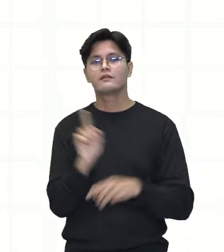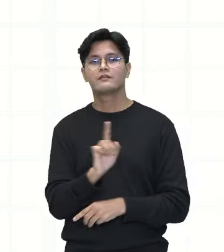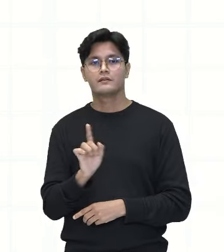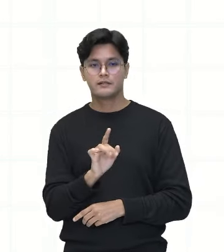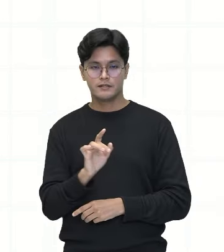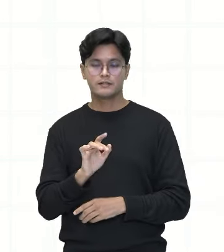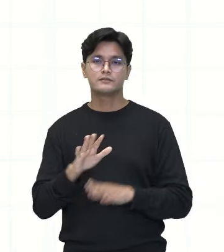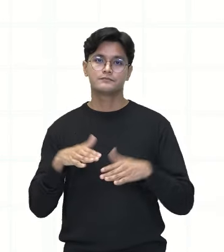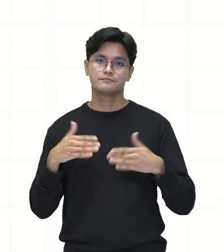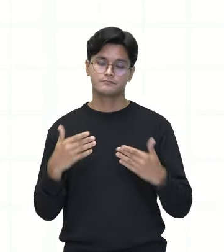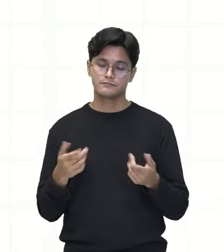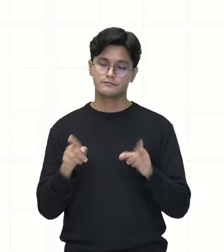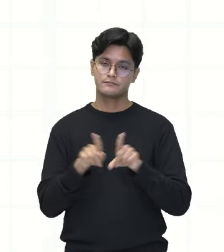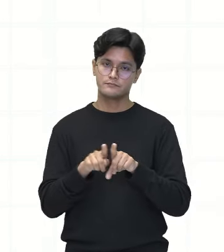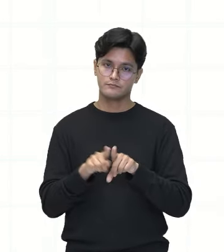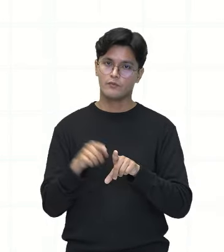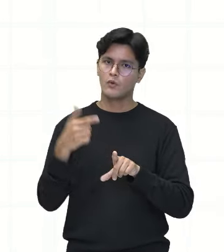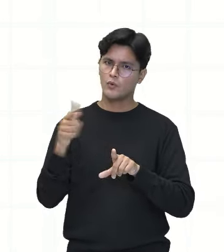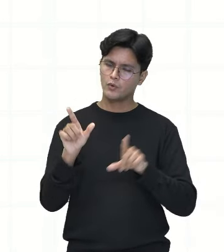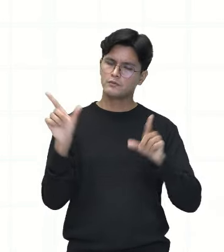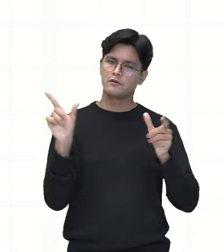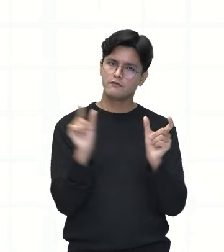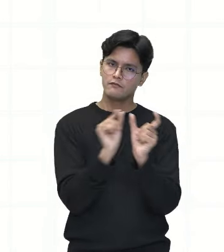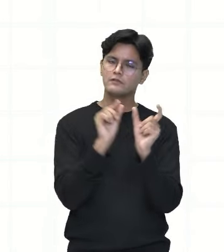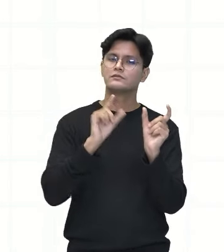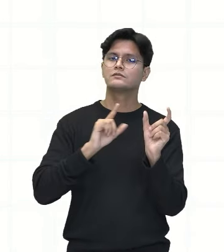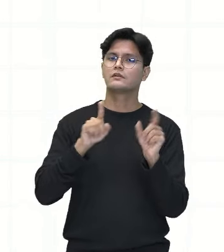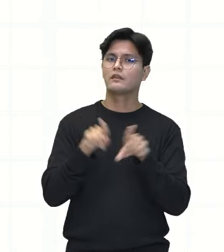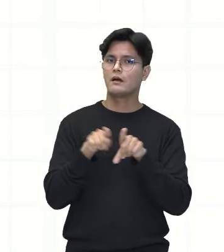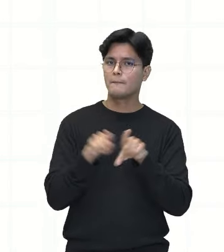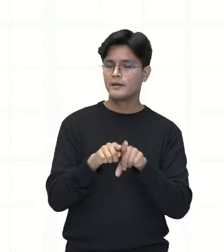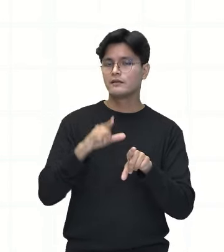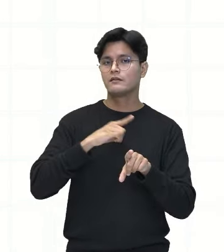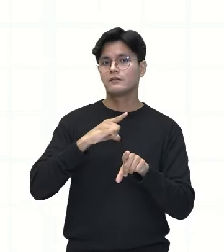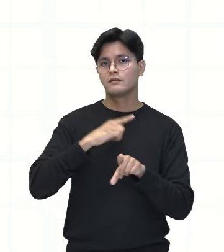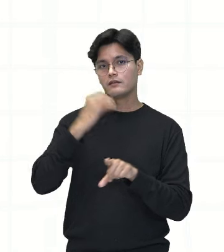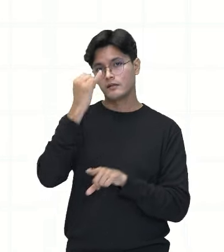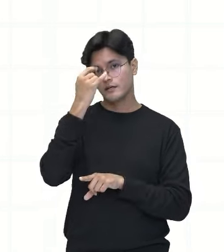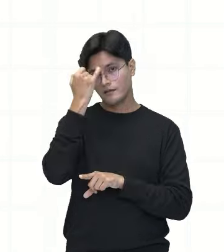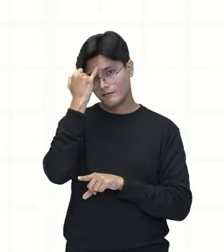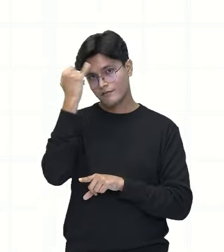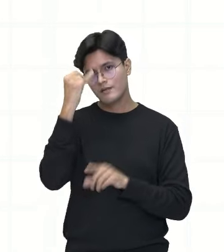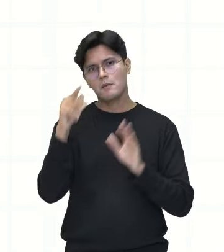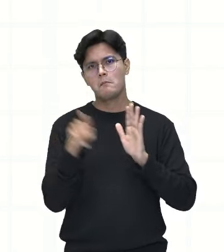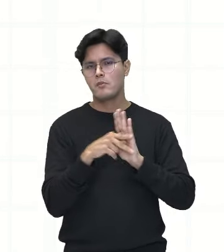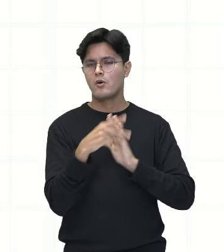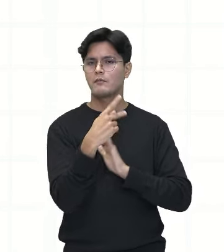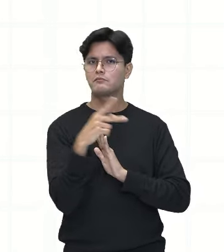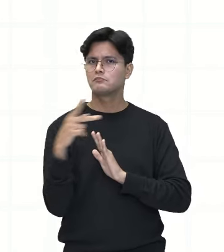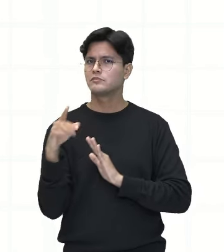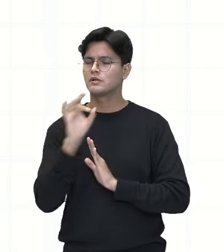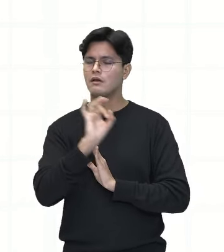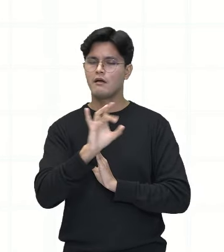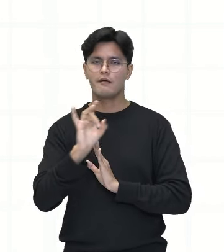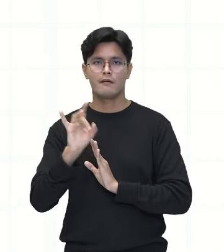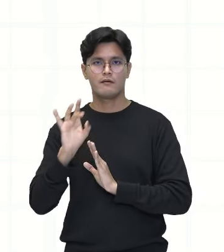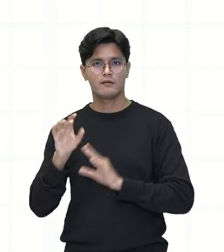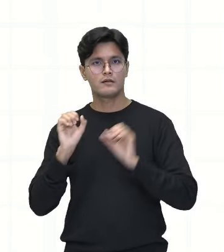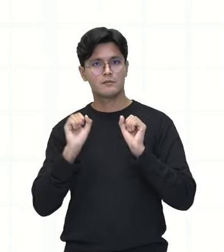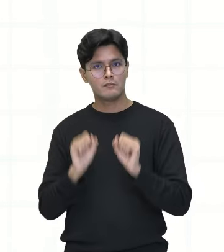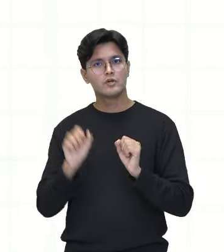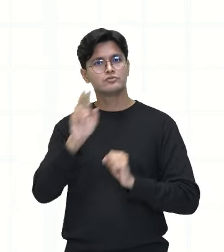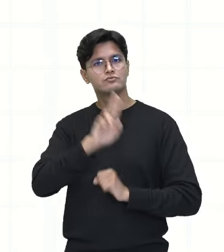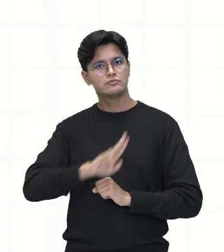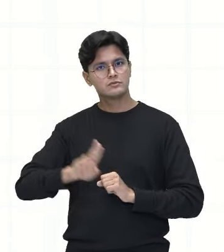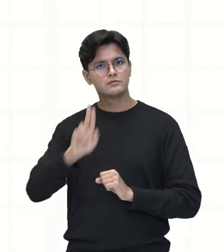têm essa ideia. Então, cada um deles você pode utilizar da forma que você precisar para